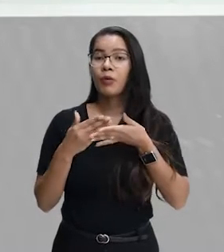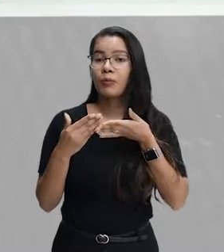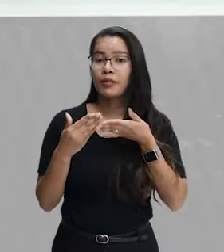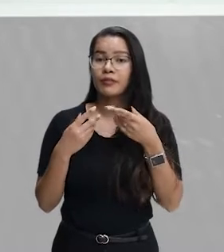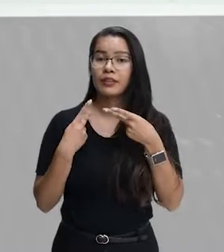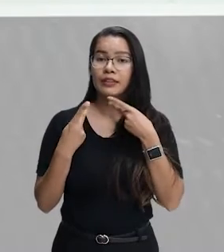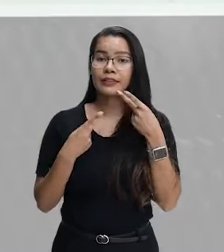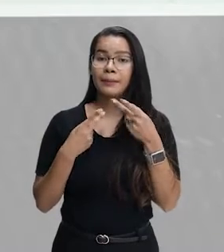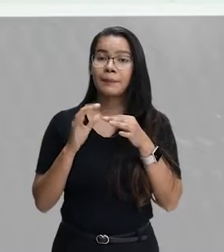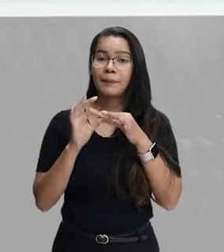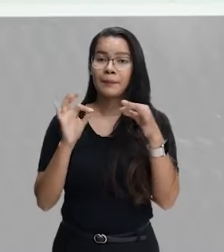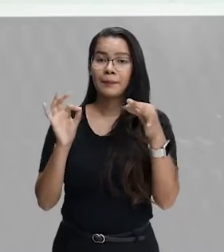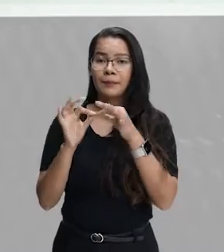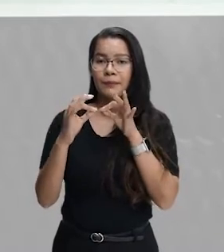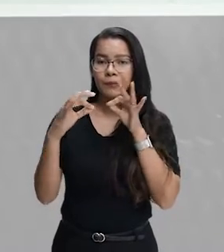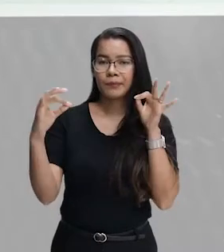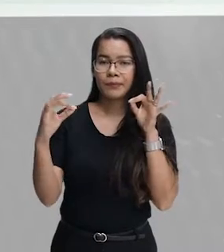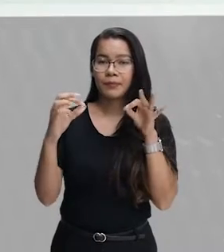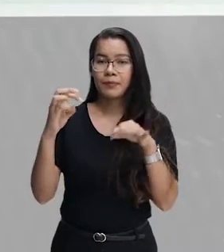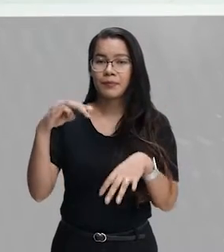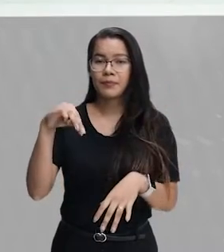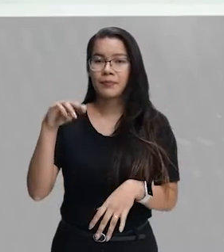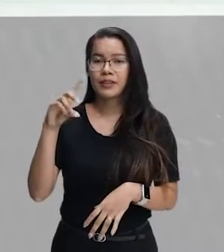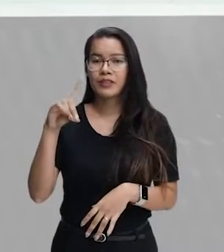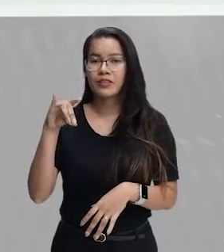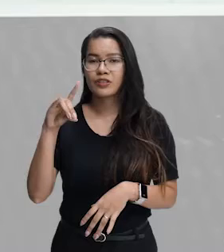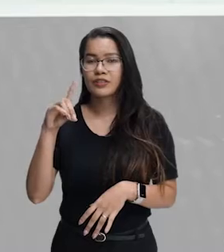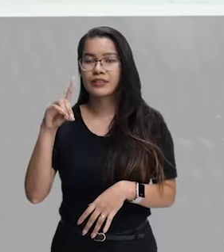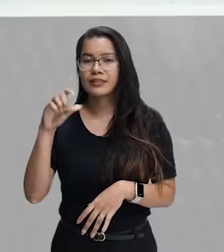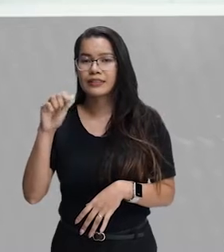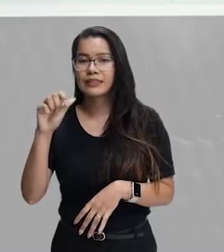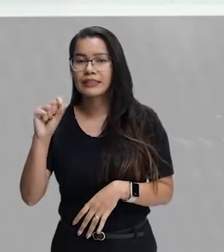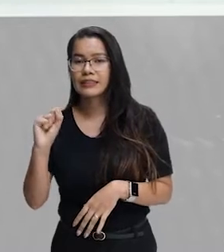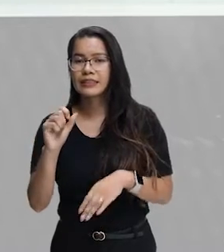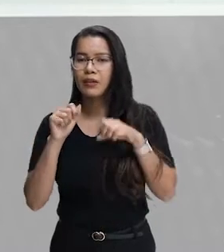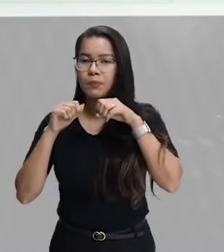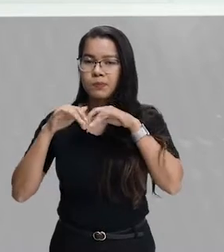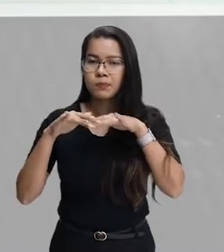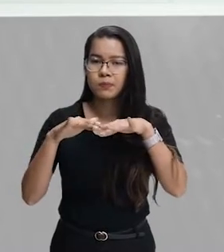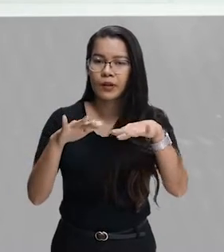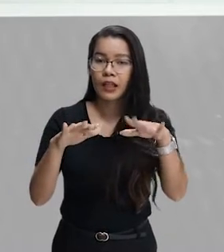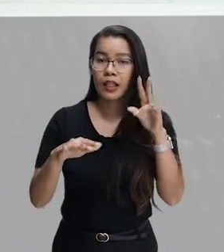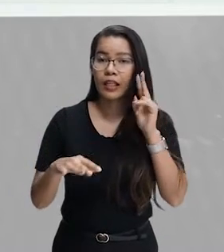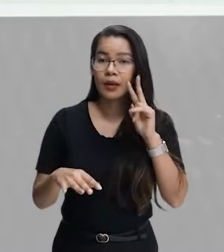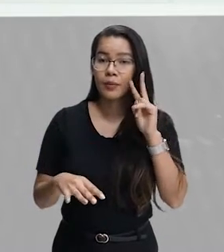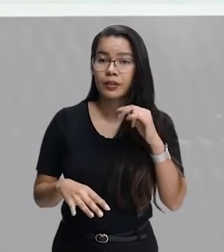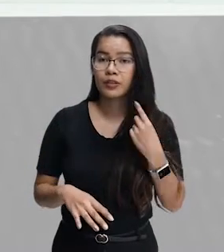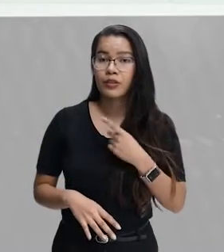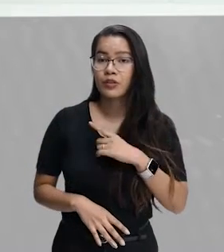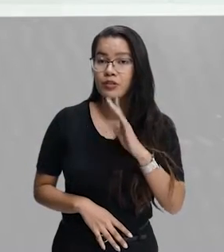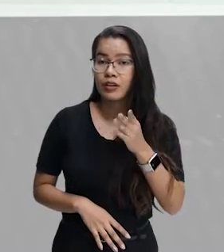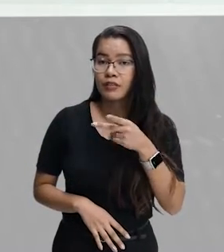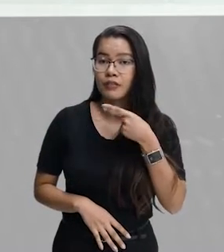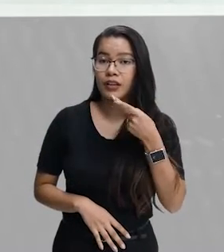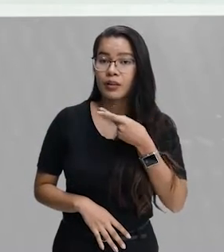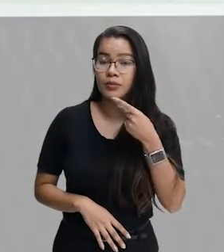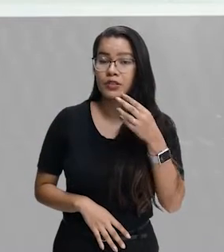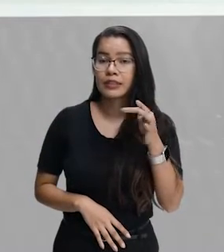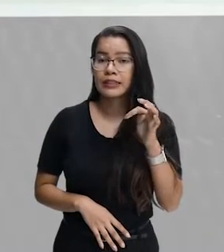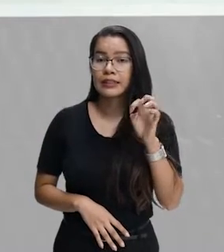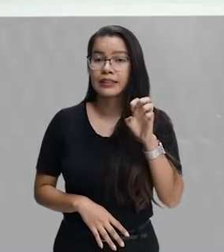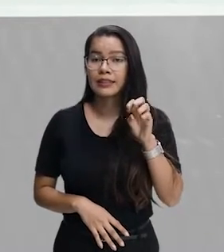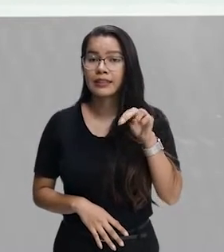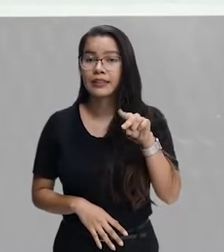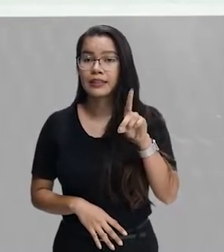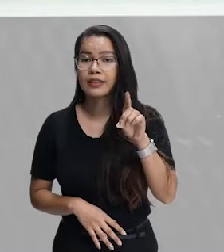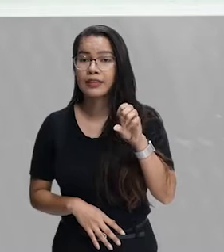falar das medidas de dispersão, né? Lembrando que nós já havíamos falado aqui de medidas de tendência